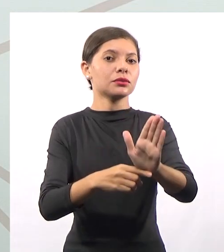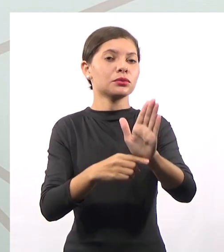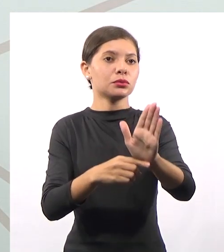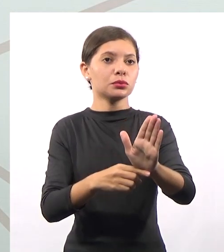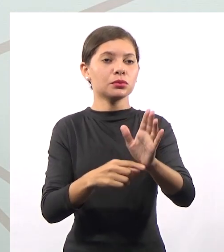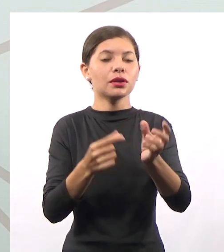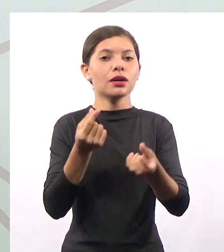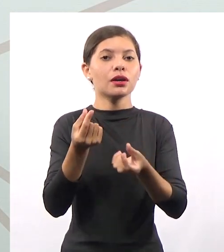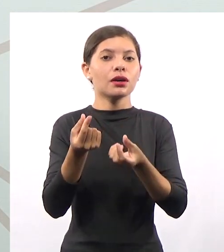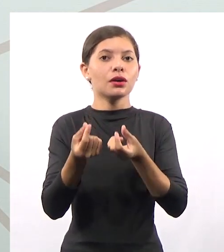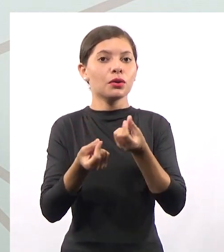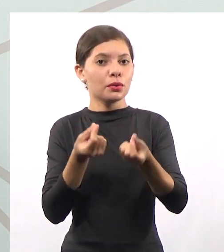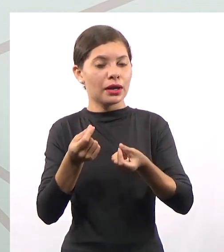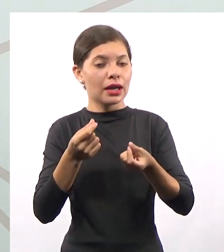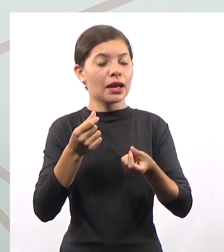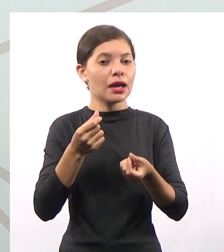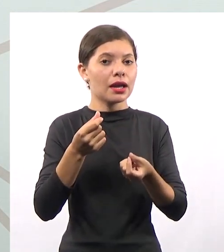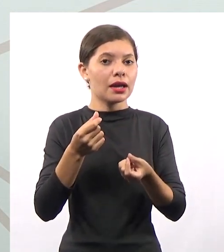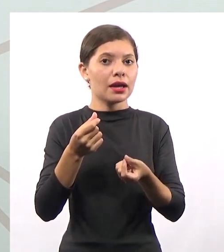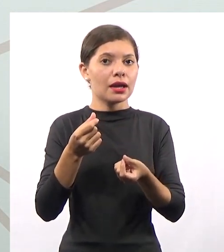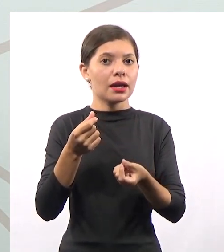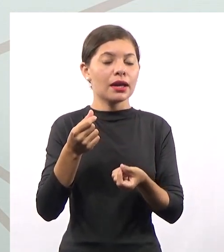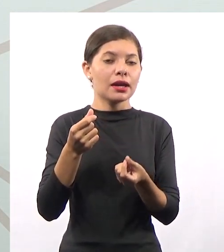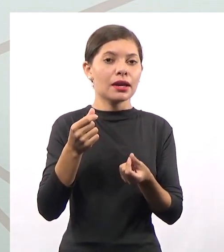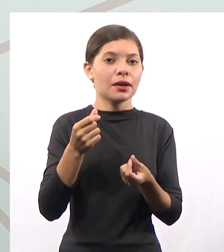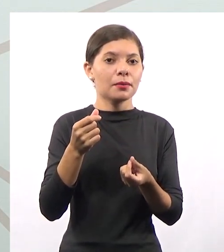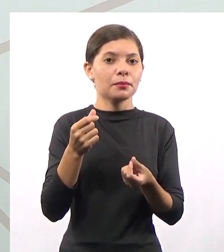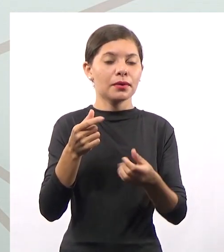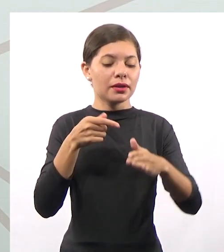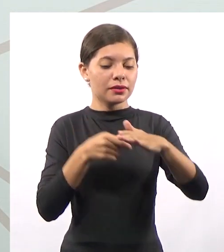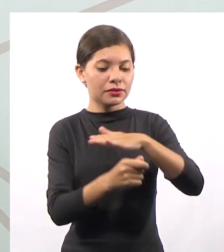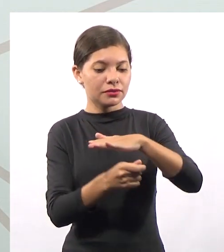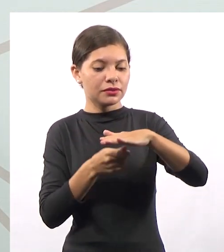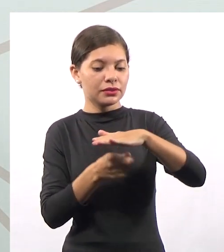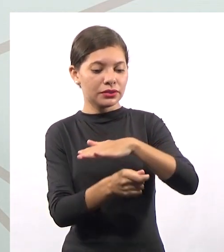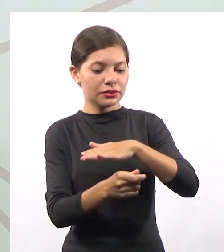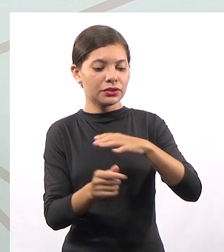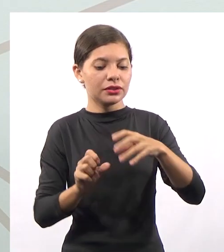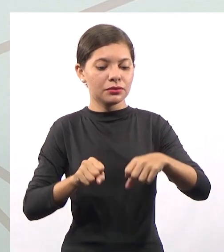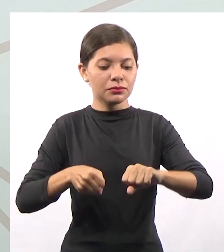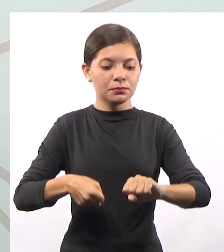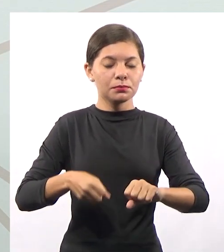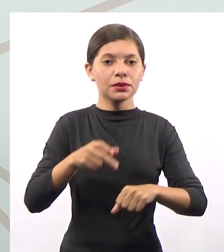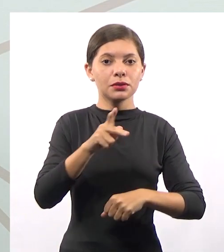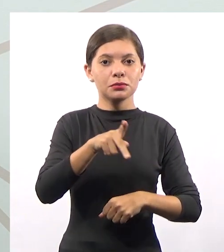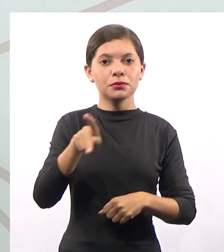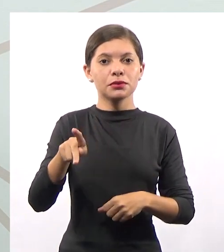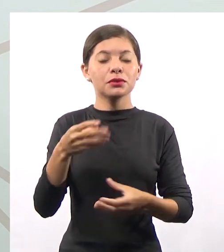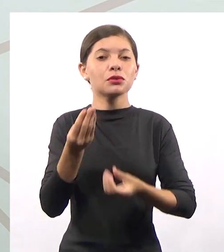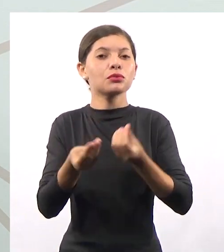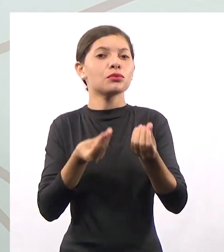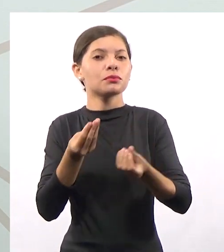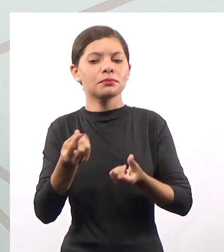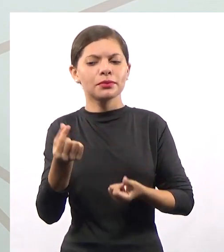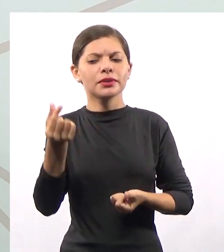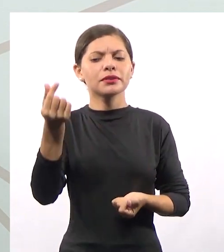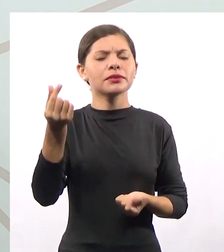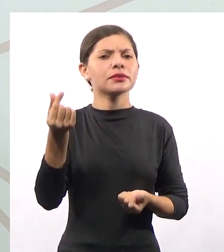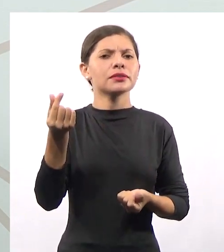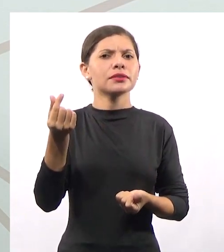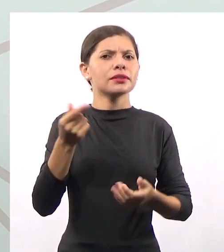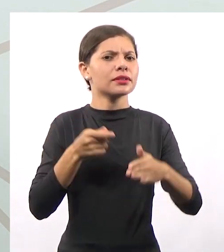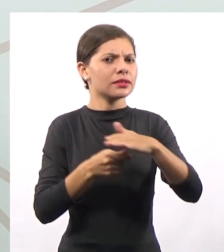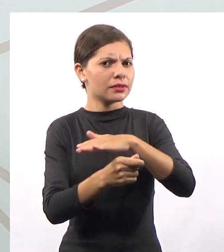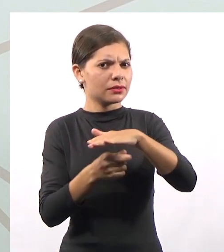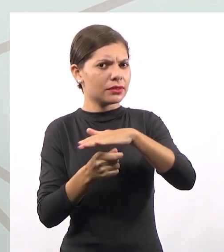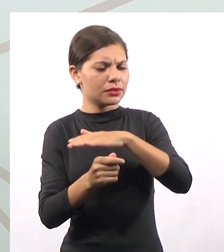permite, como a gente viu, é positivo, né, joinha, investir recursos na formação de professores. Como que o recurso está sendo